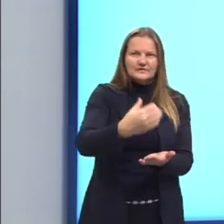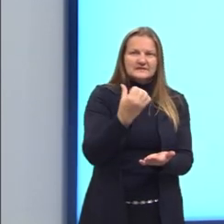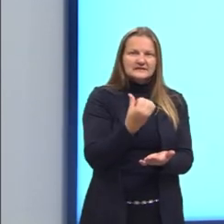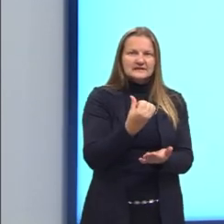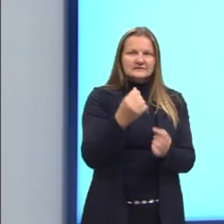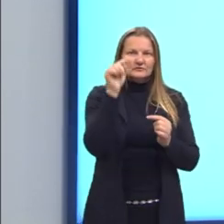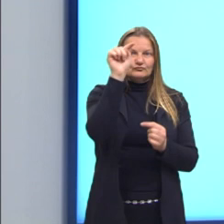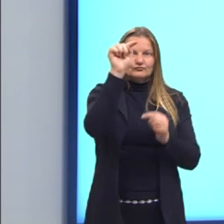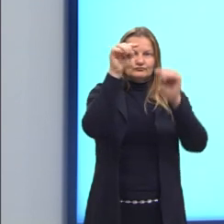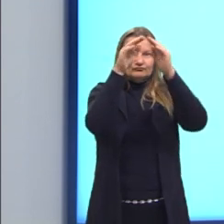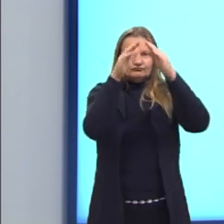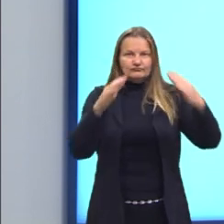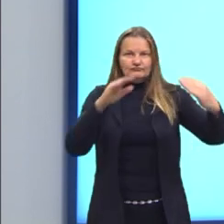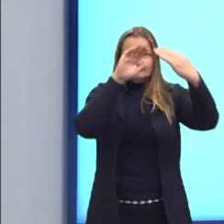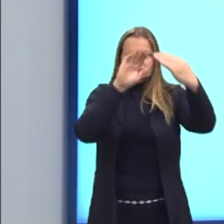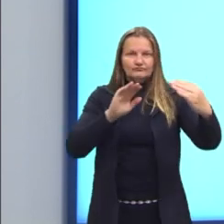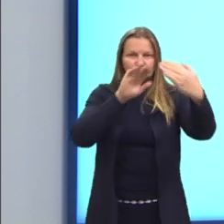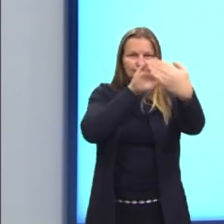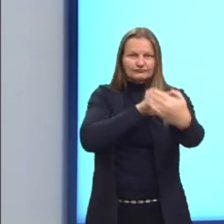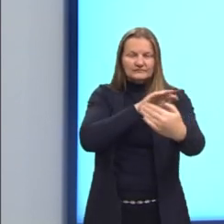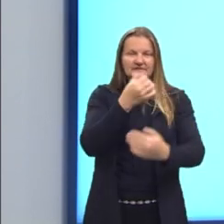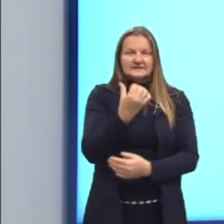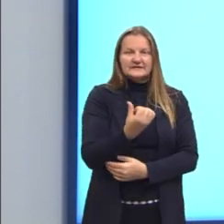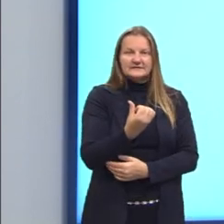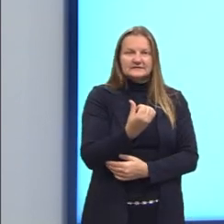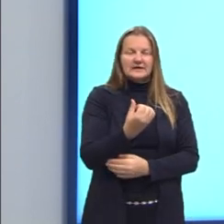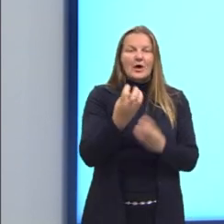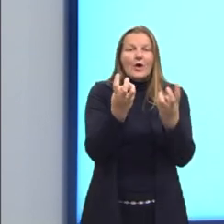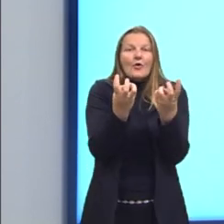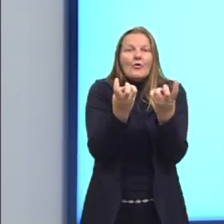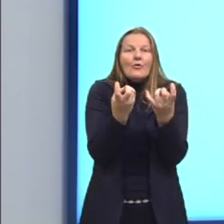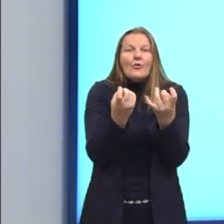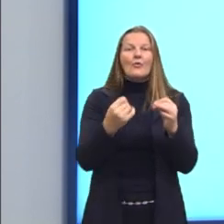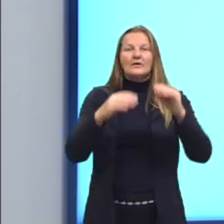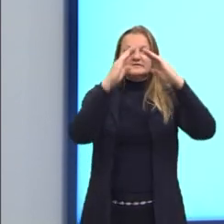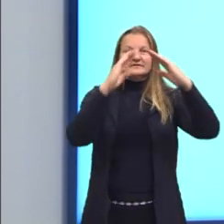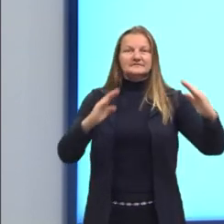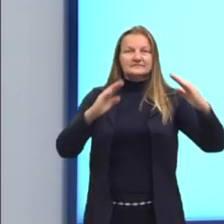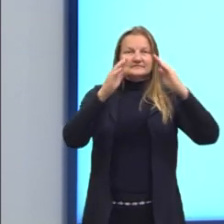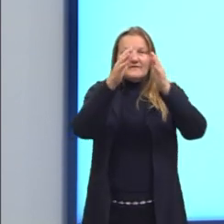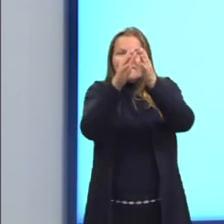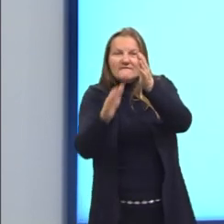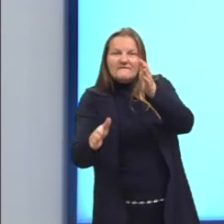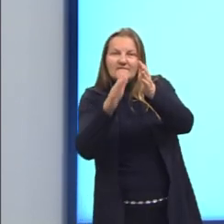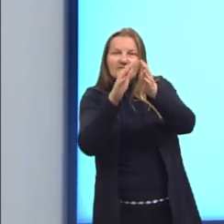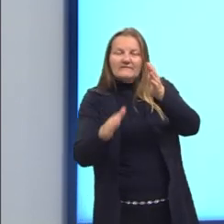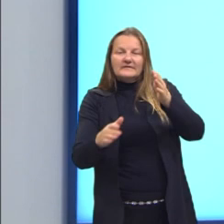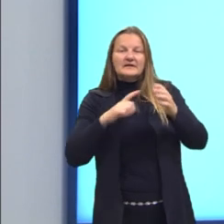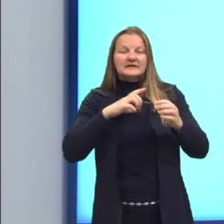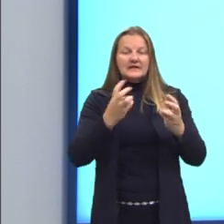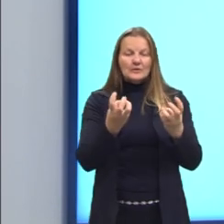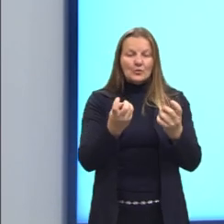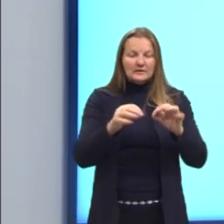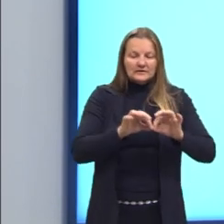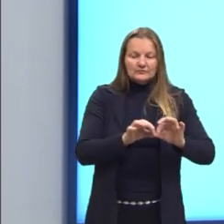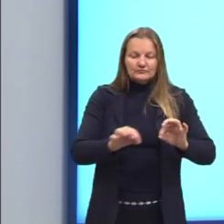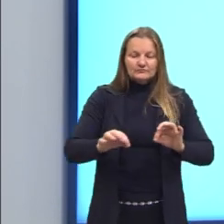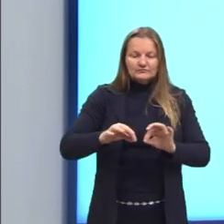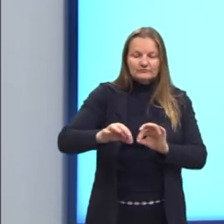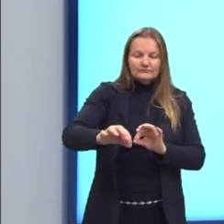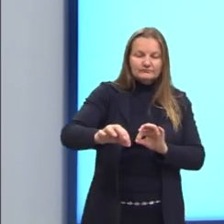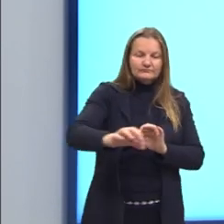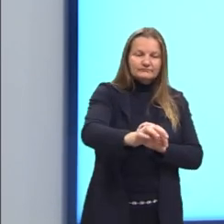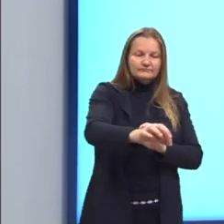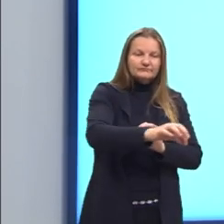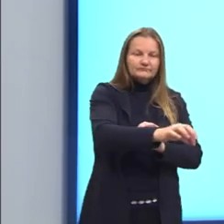consegue observar o número de faces laterais é exatamente né o número de arestas da base então